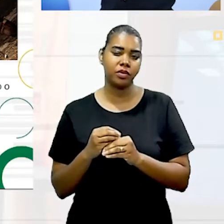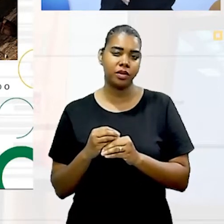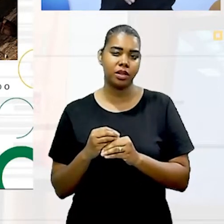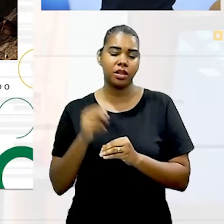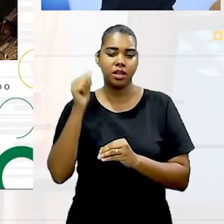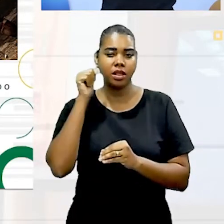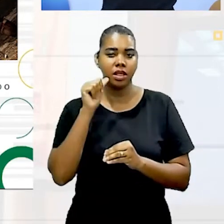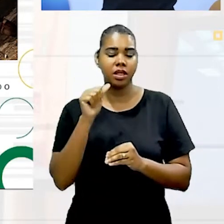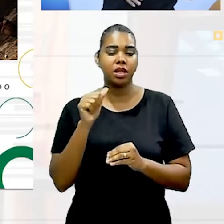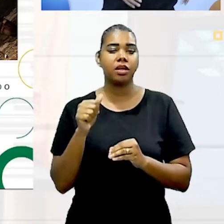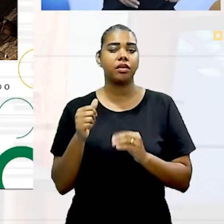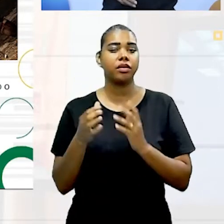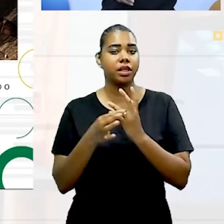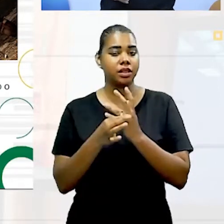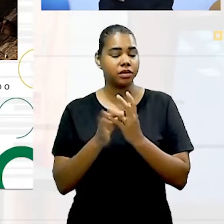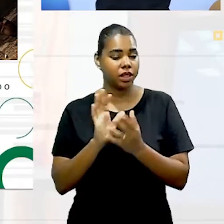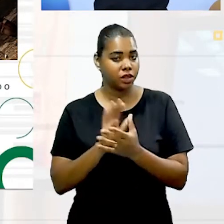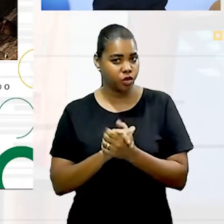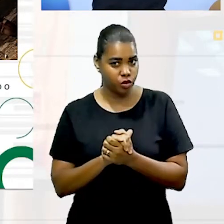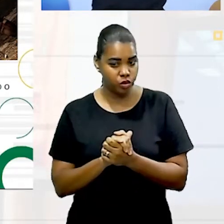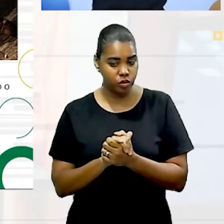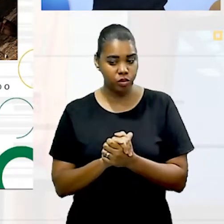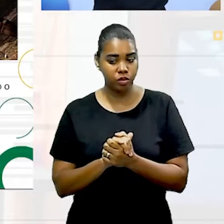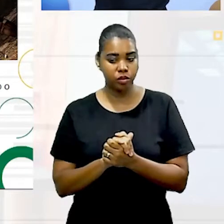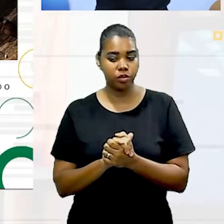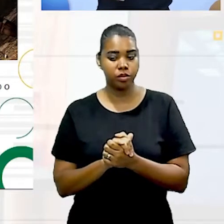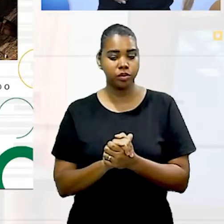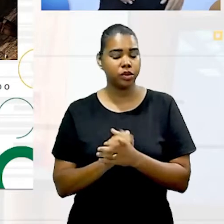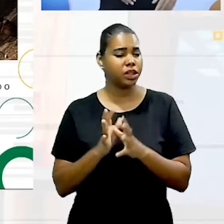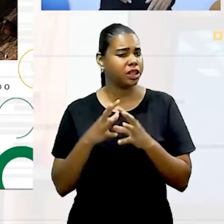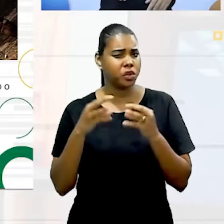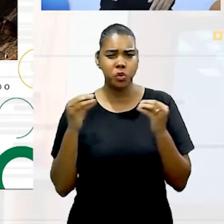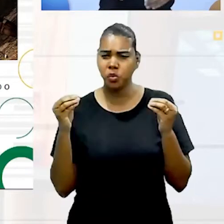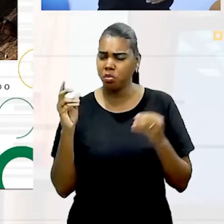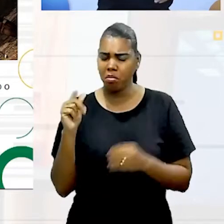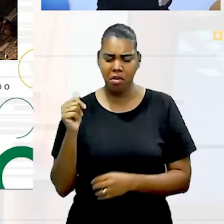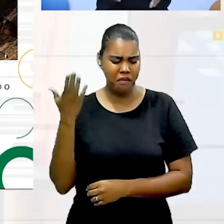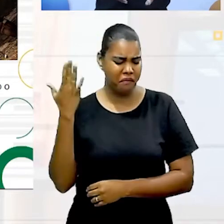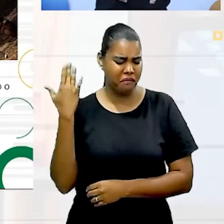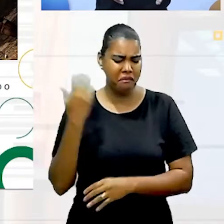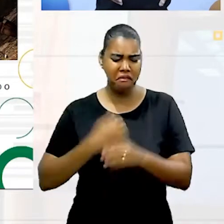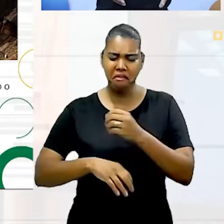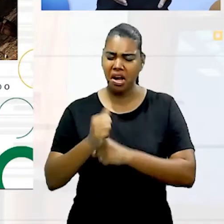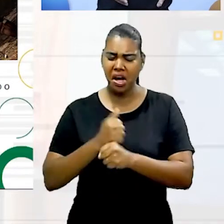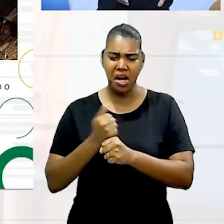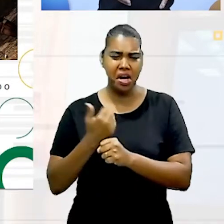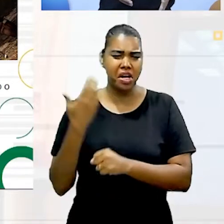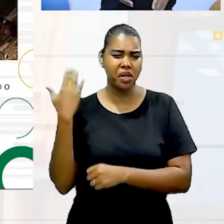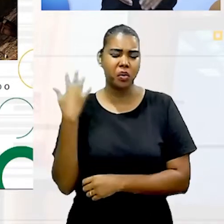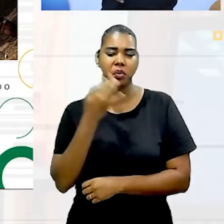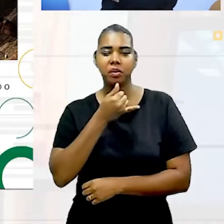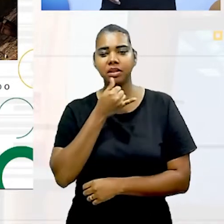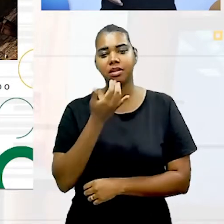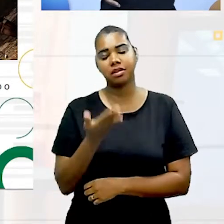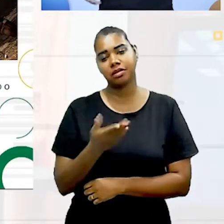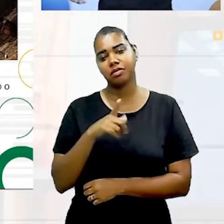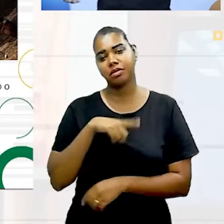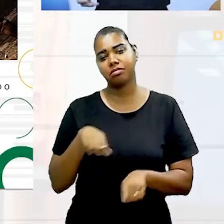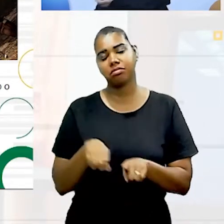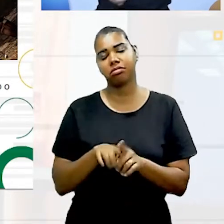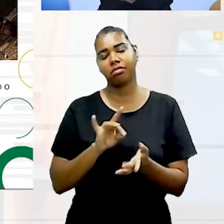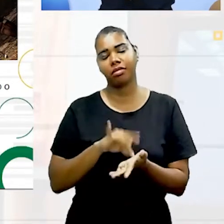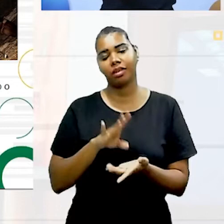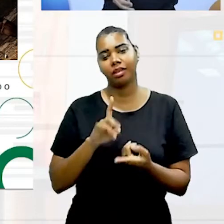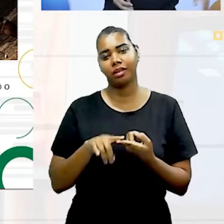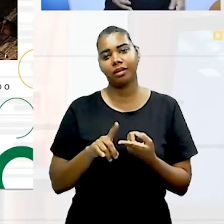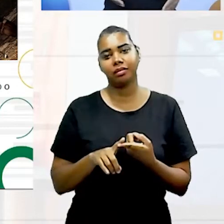esposa dele, esposa dele, que havia sumido por vários anos. Ou, por exemplo, você tem Skyrim, novamente que tá